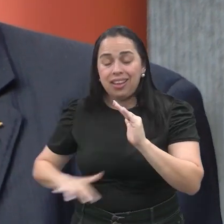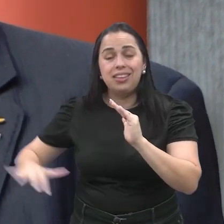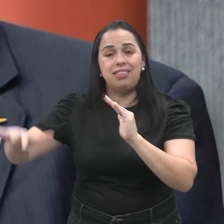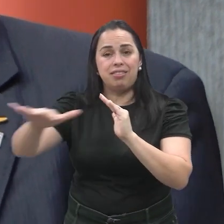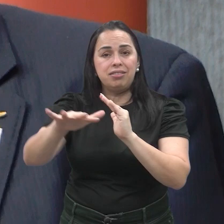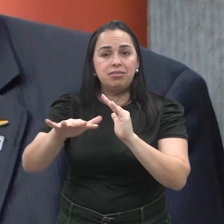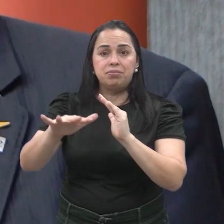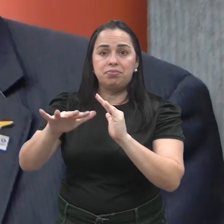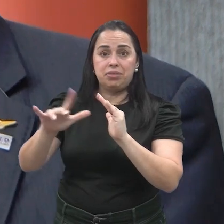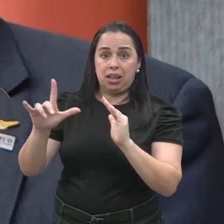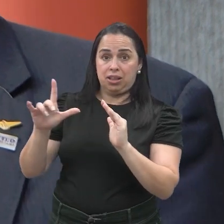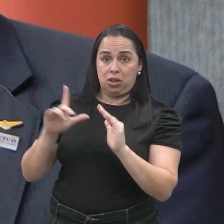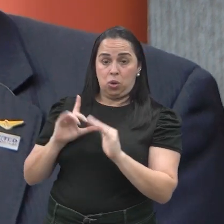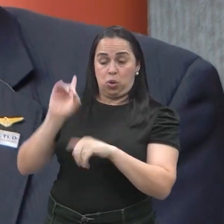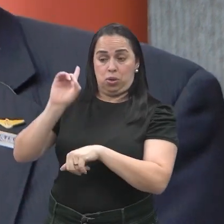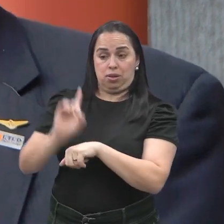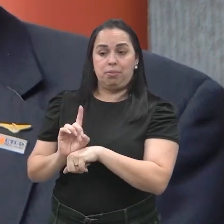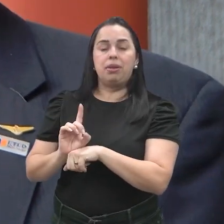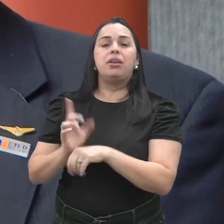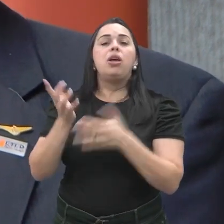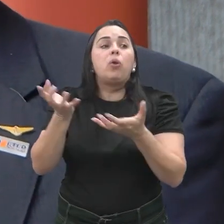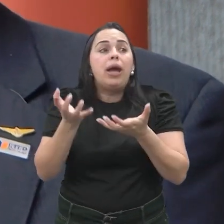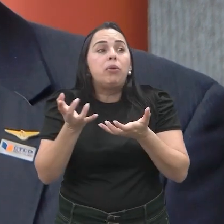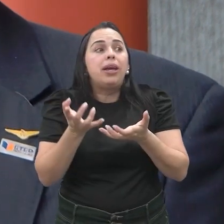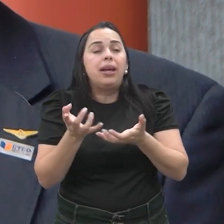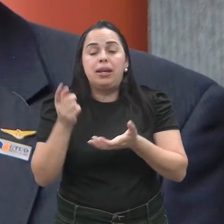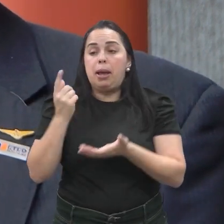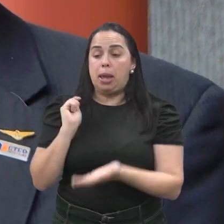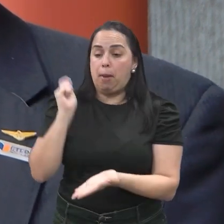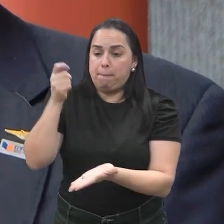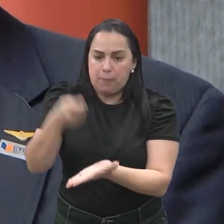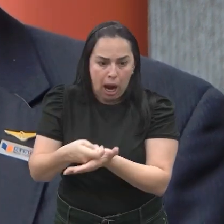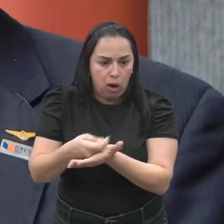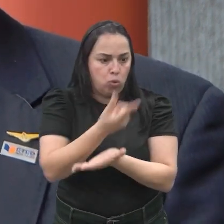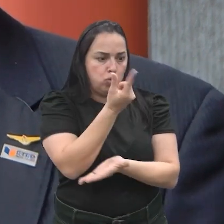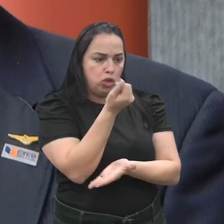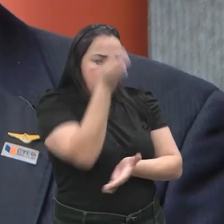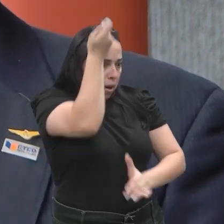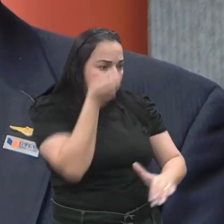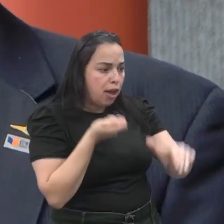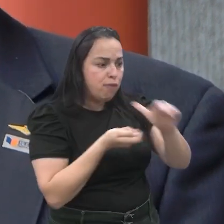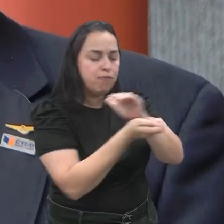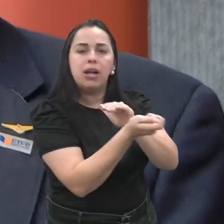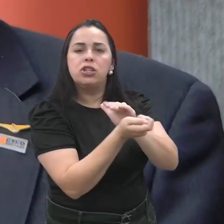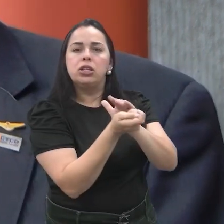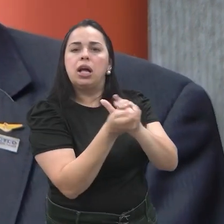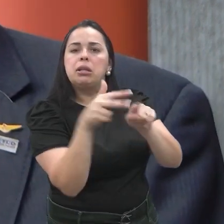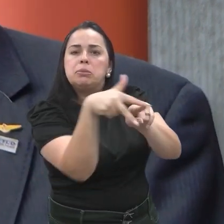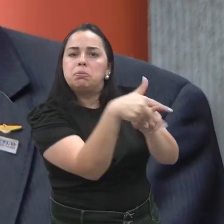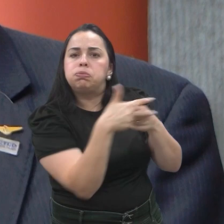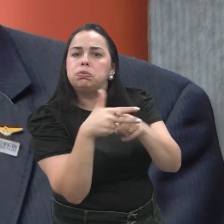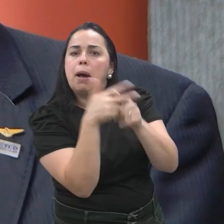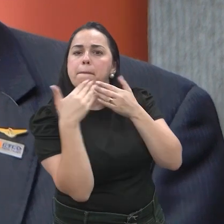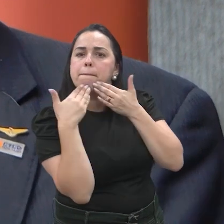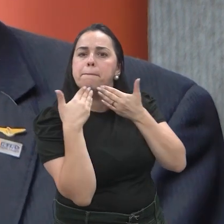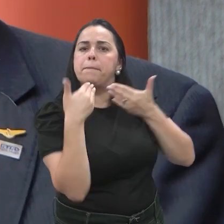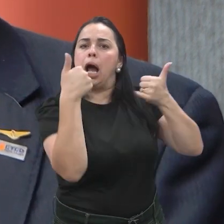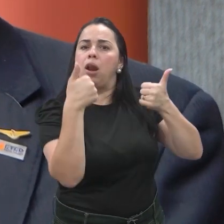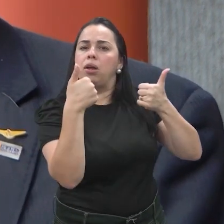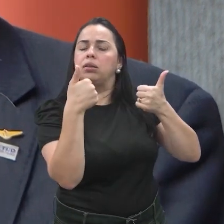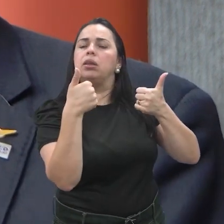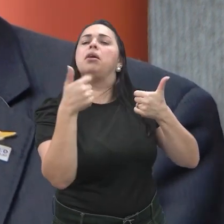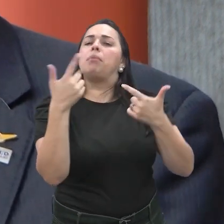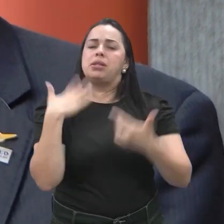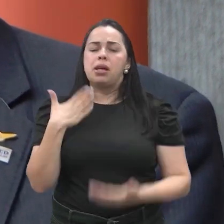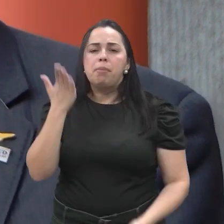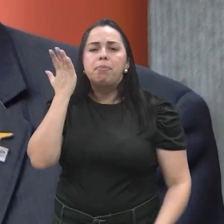né, que eu tenho. Eu espero que haja melhorias, né, na cidade em si, para justamente a gente